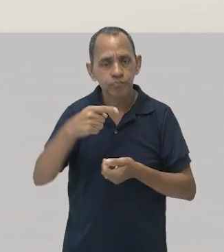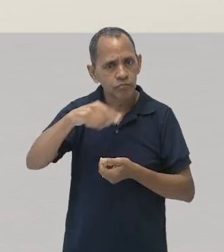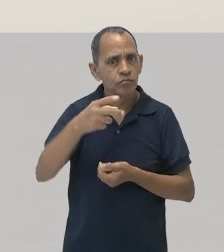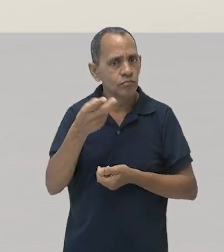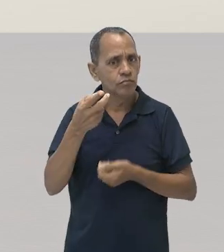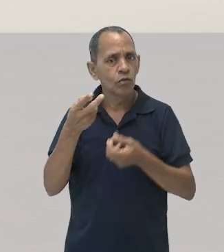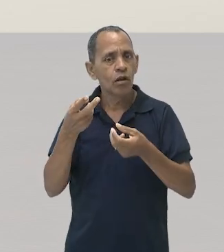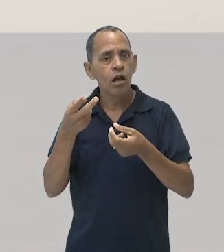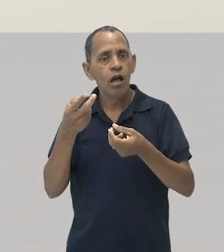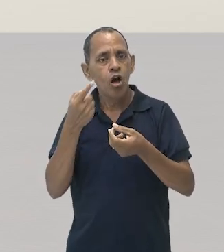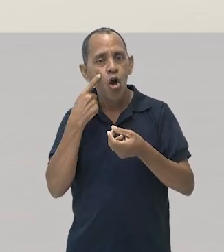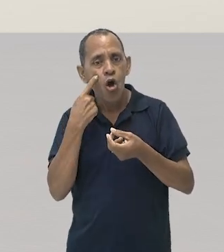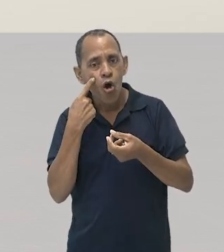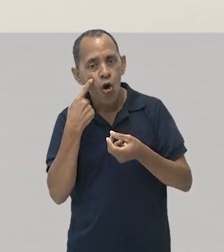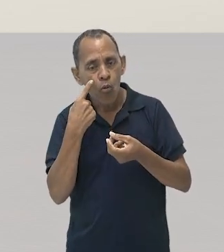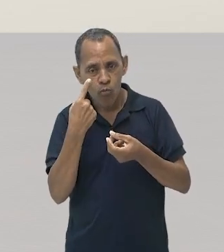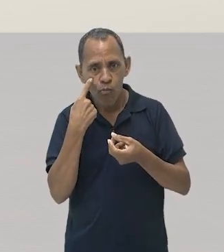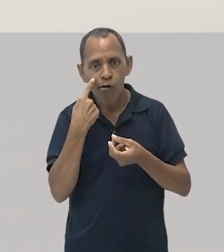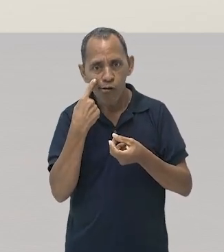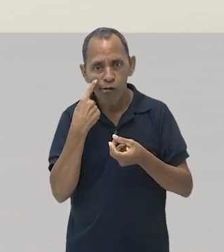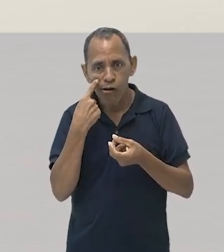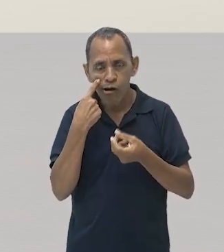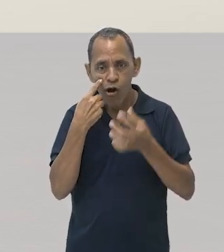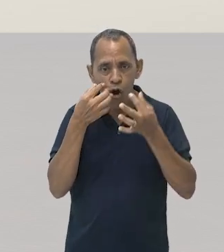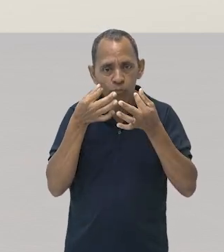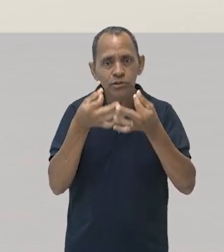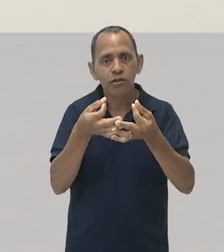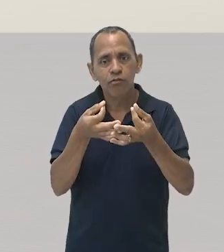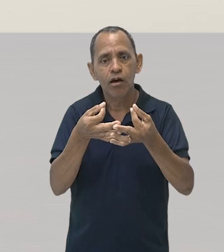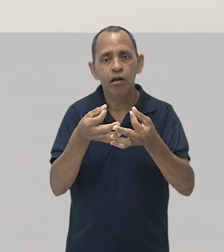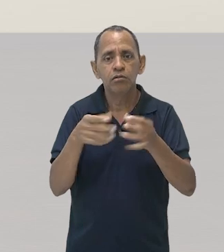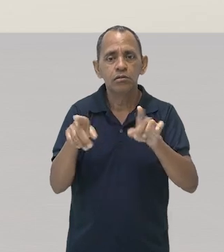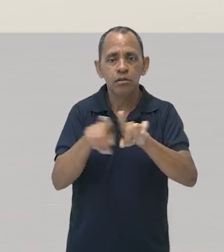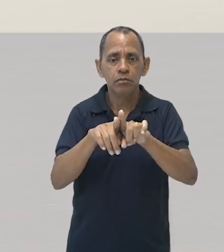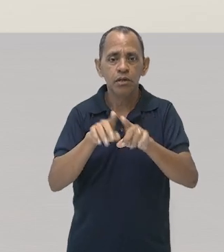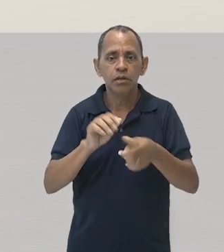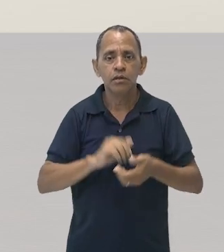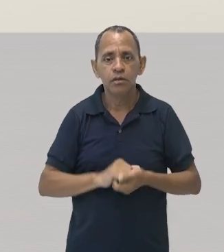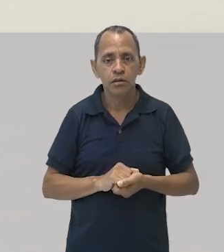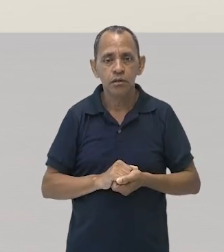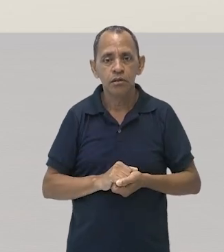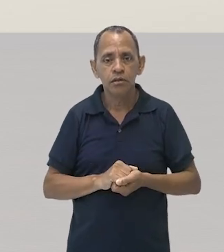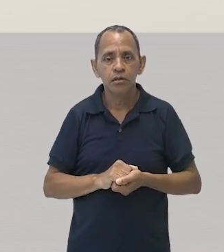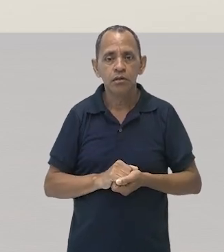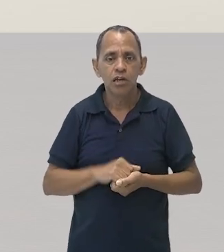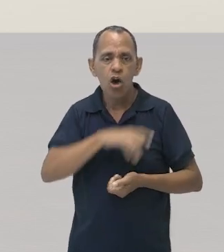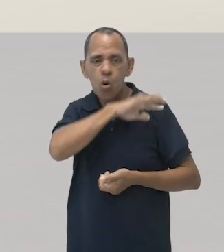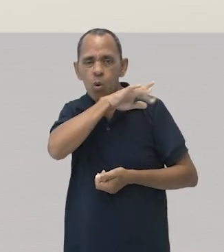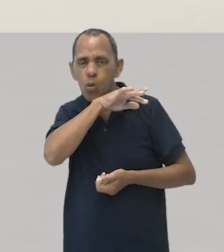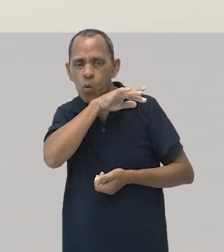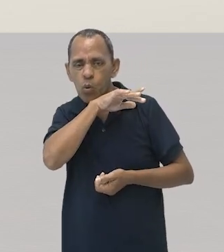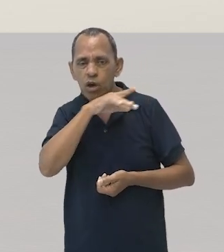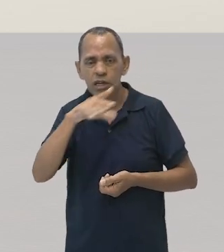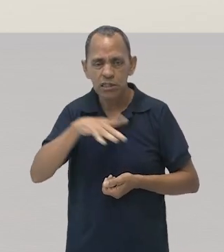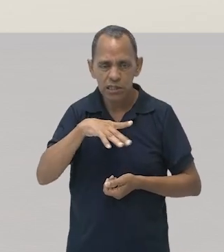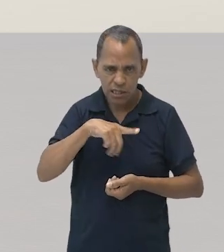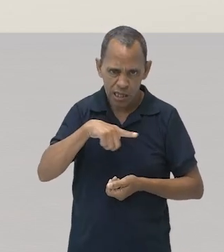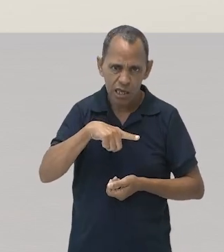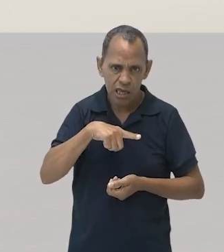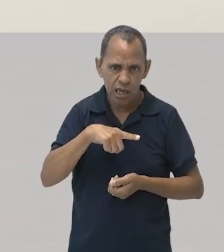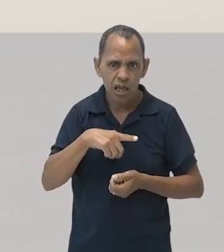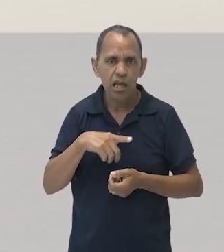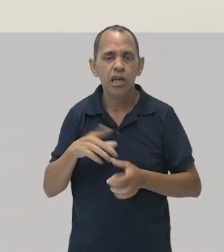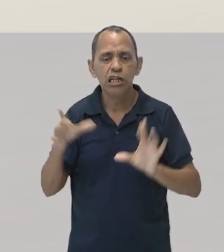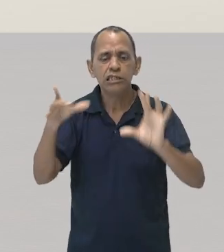de ter essa parte ruim que está relacionada ao preconceito e à questão dos